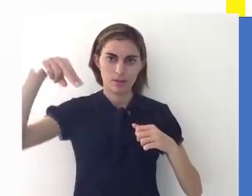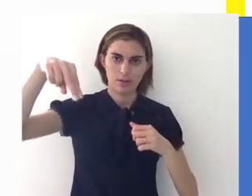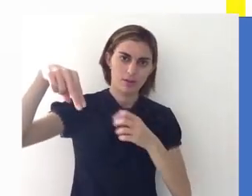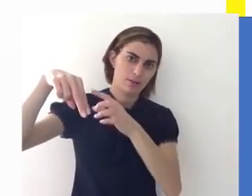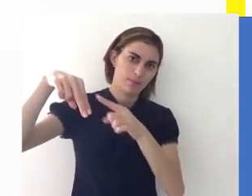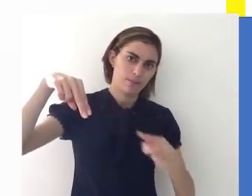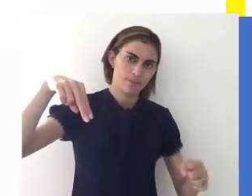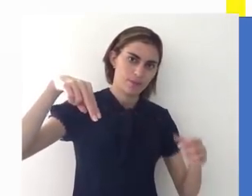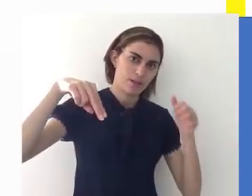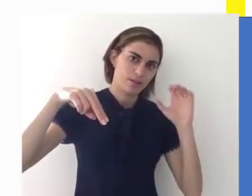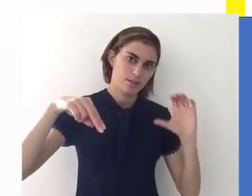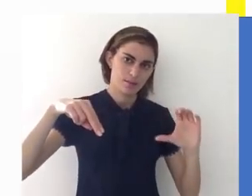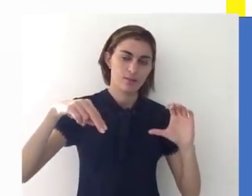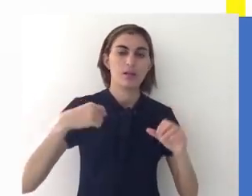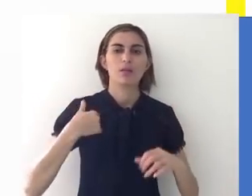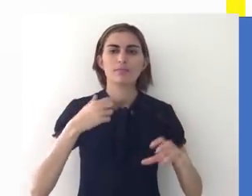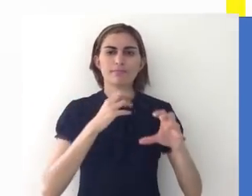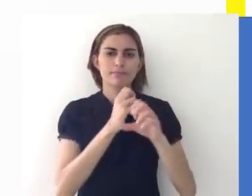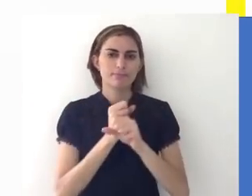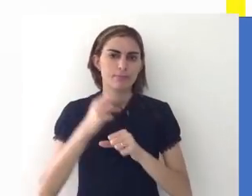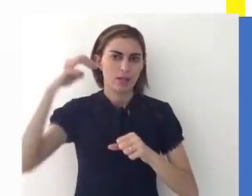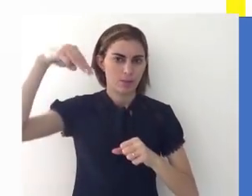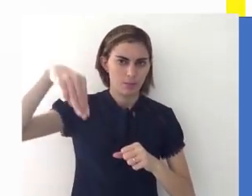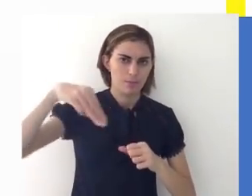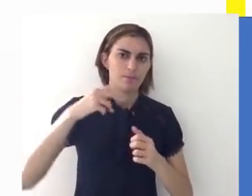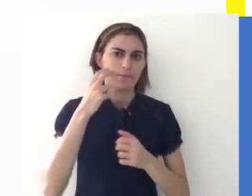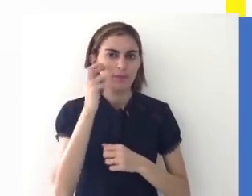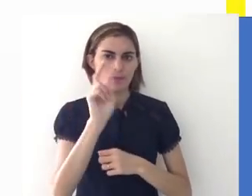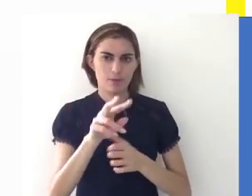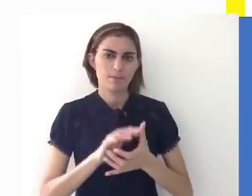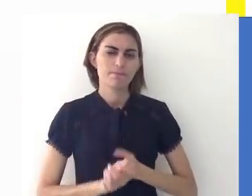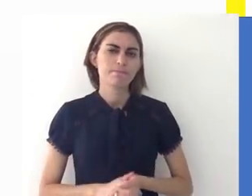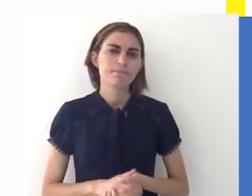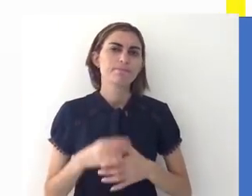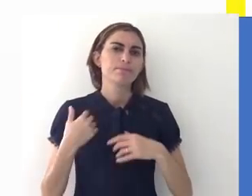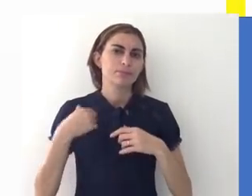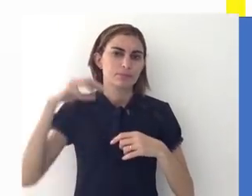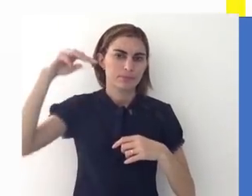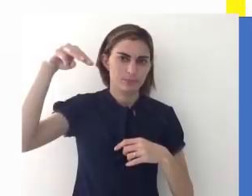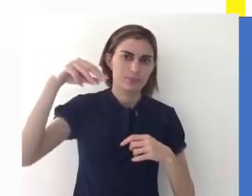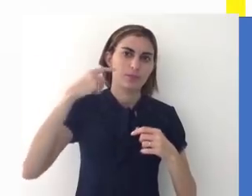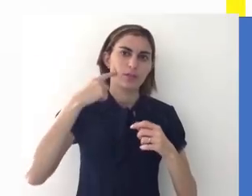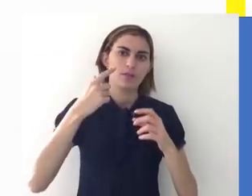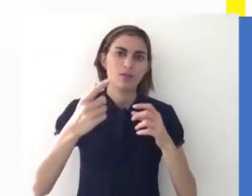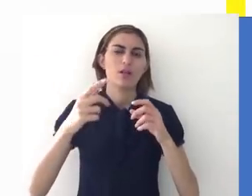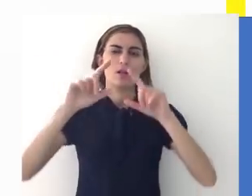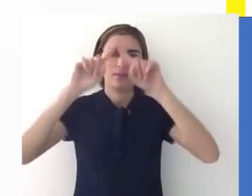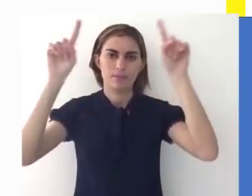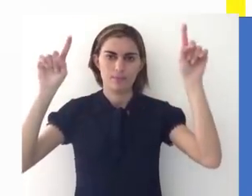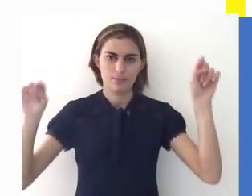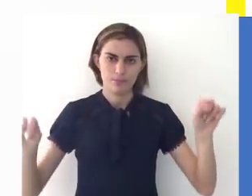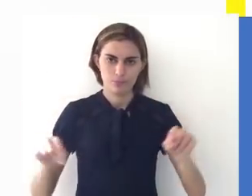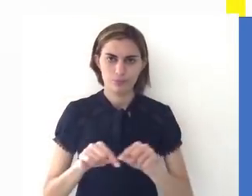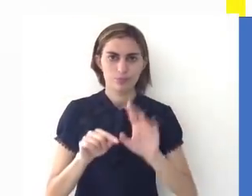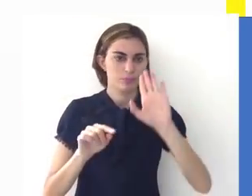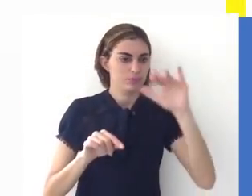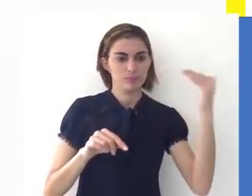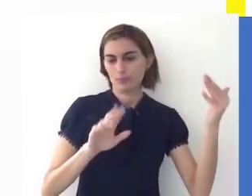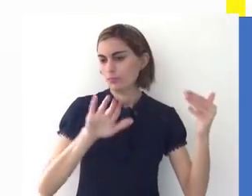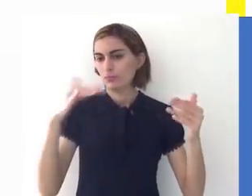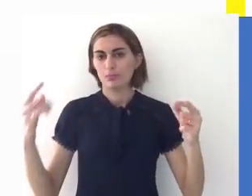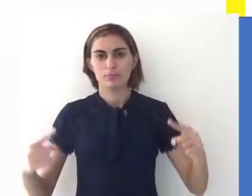a C a partir do quê? Observa o seguinte, a gente não tem que, na propriedade lá de cima, já